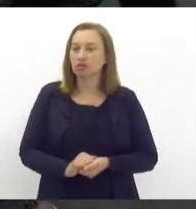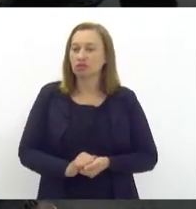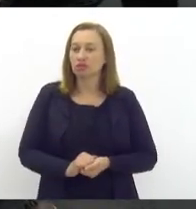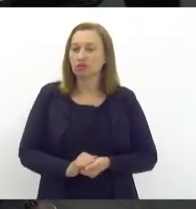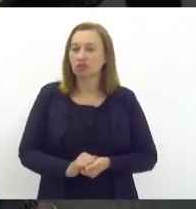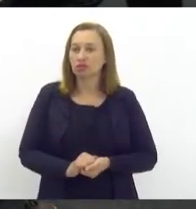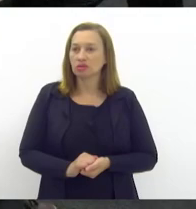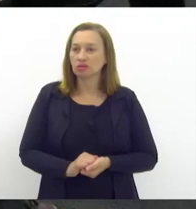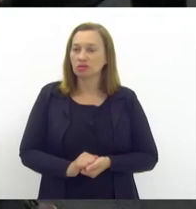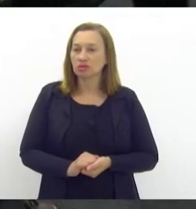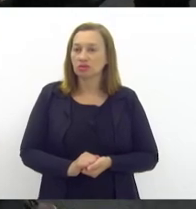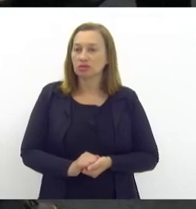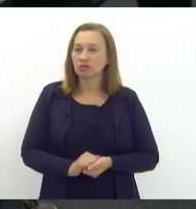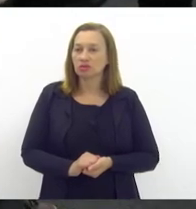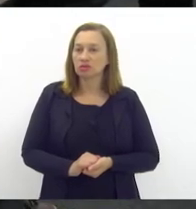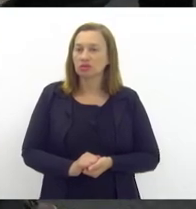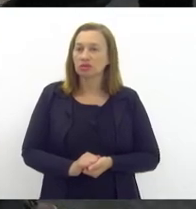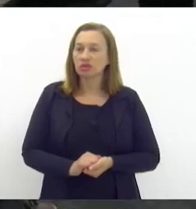Antti.